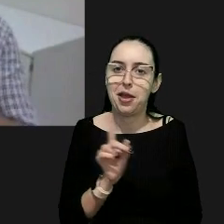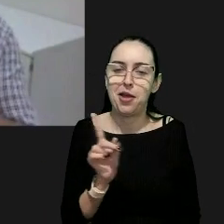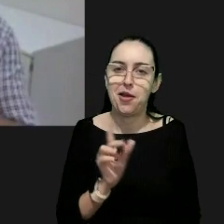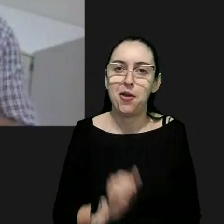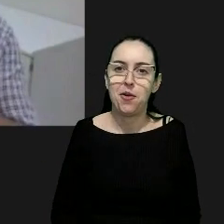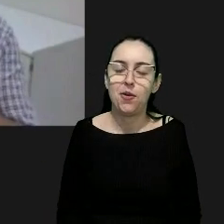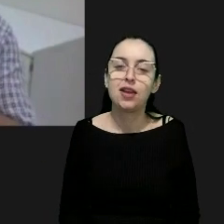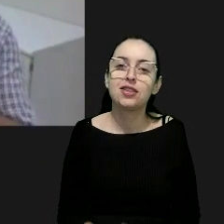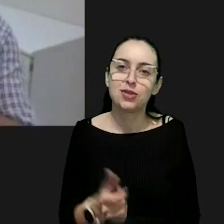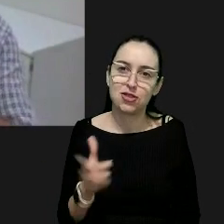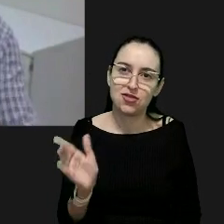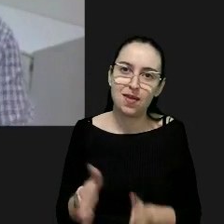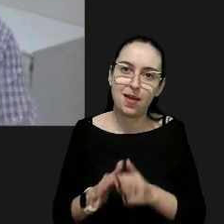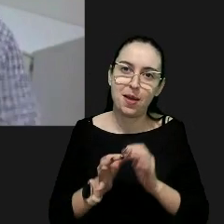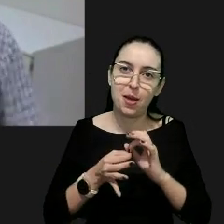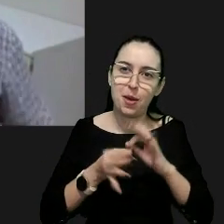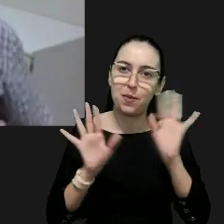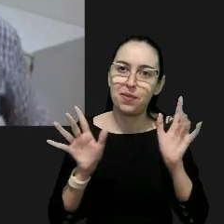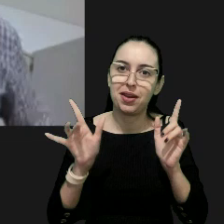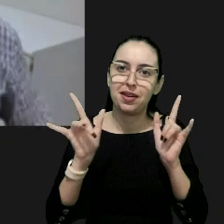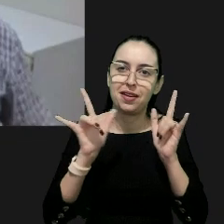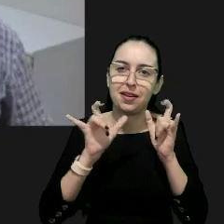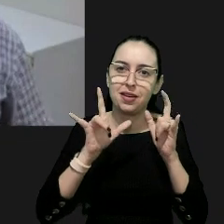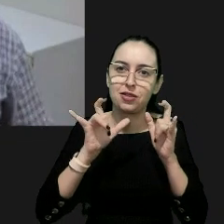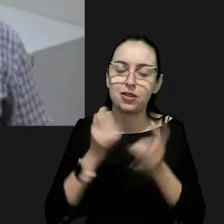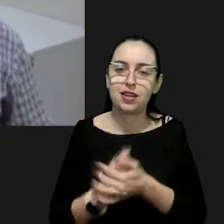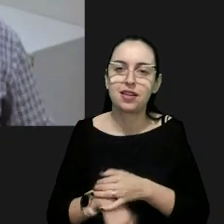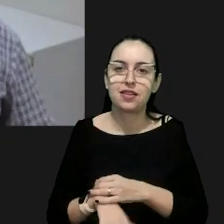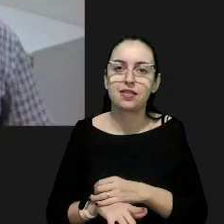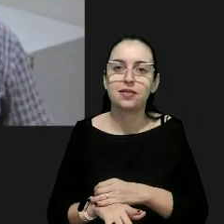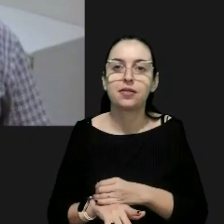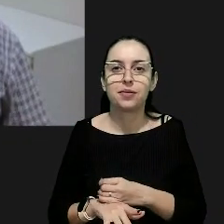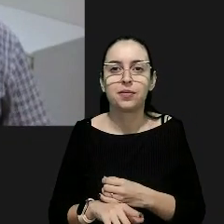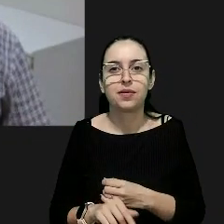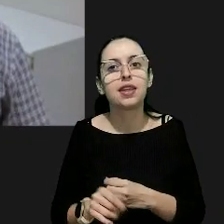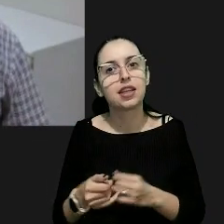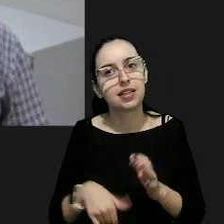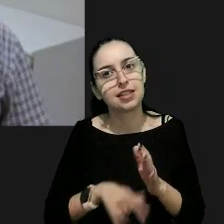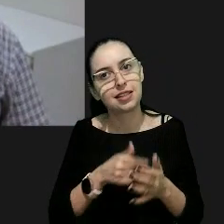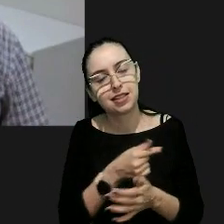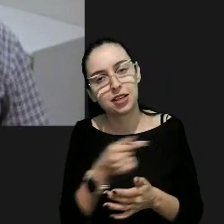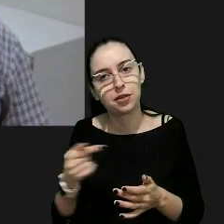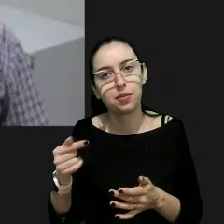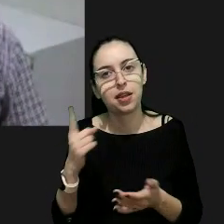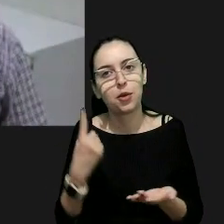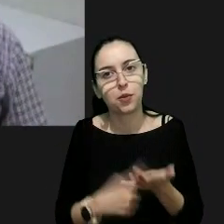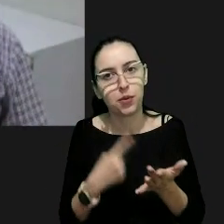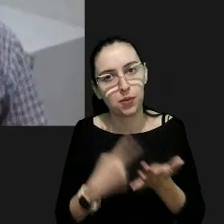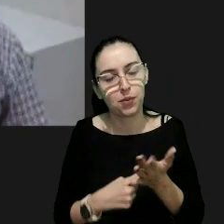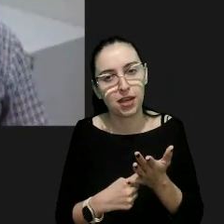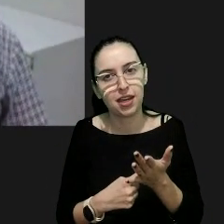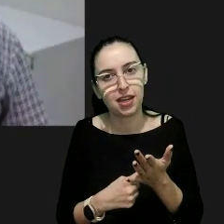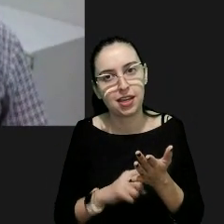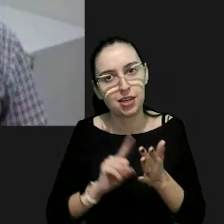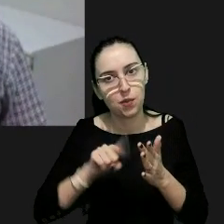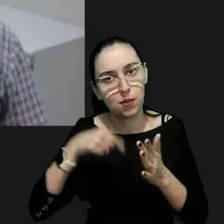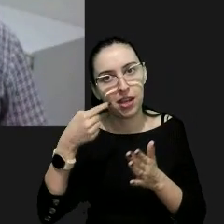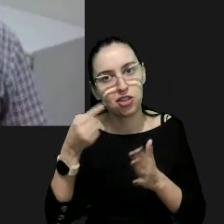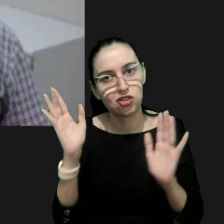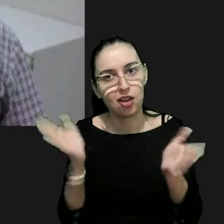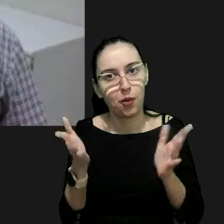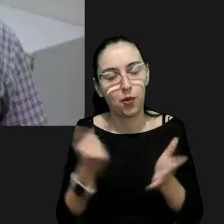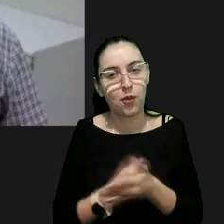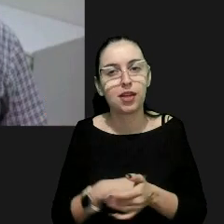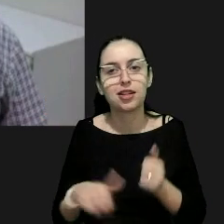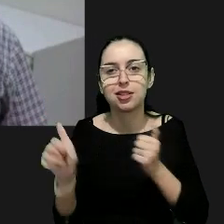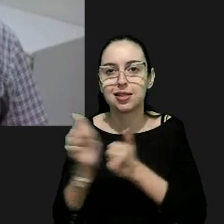Só para te seguir. Não, não aliás, eu já abri o Instagram e foi essa semana. Então, a minha promessa